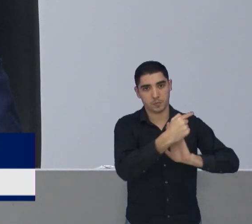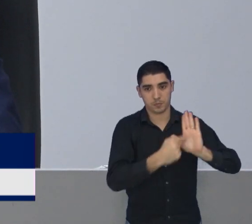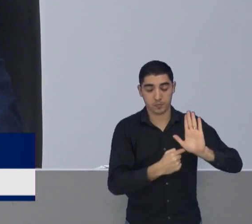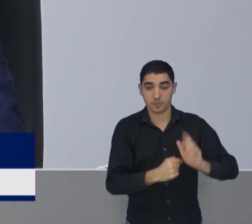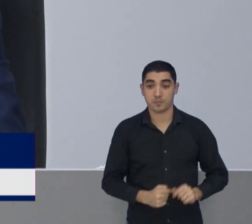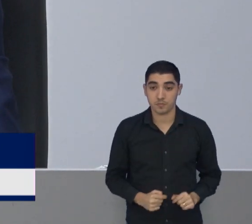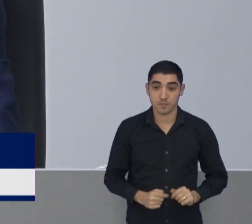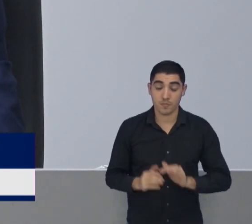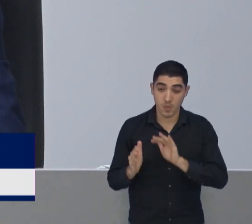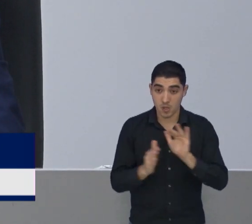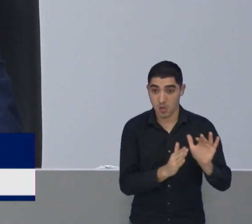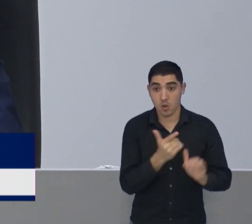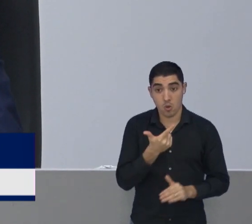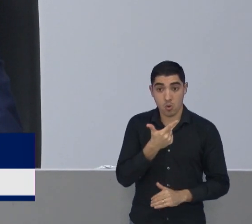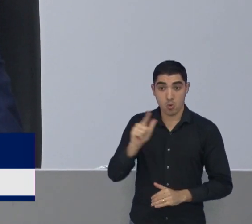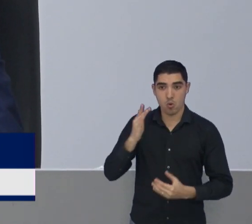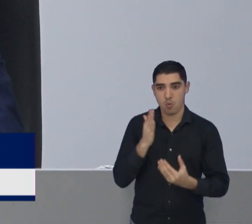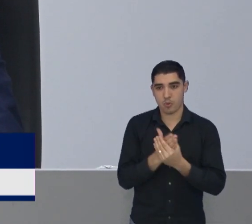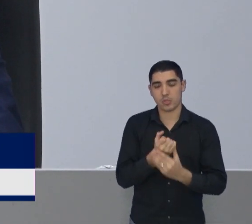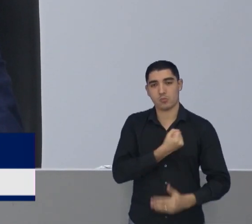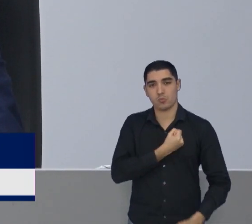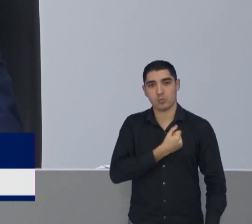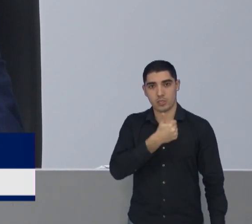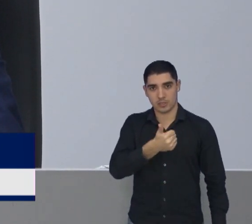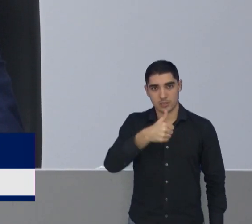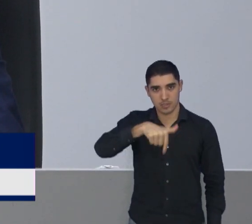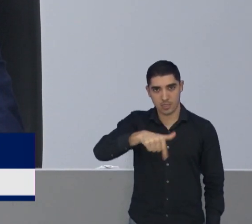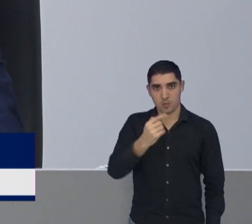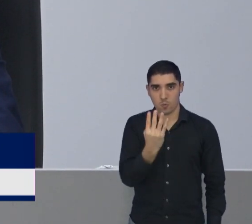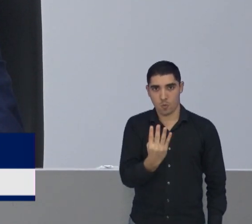Em discussão, o processo de número